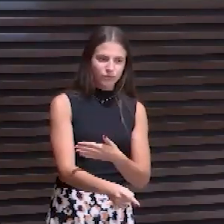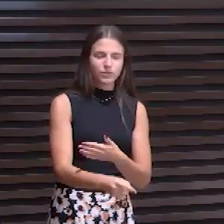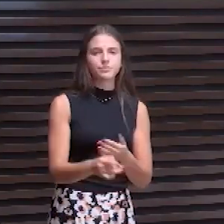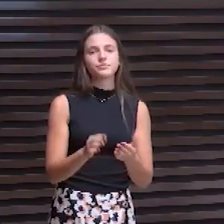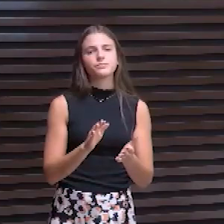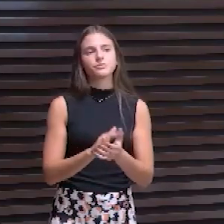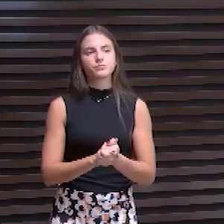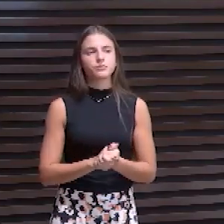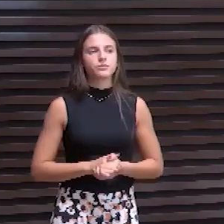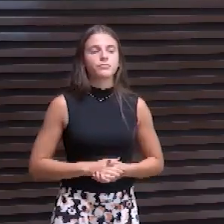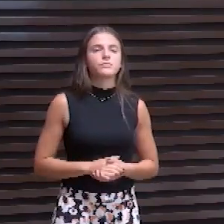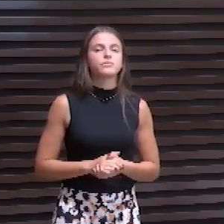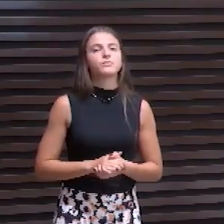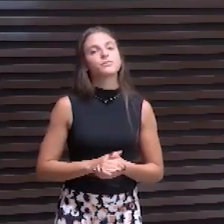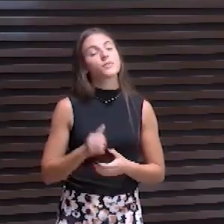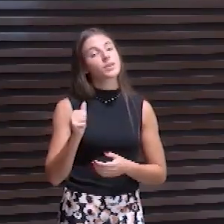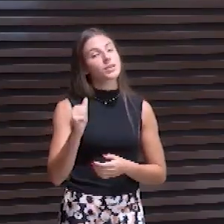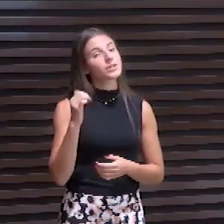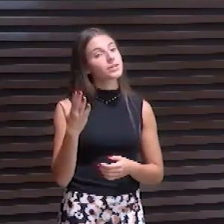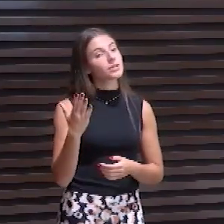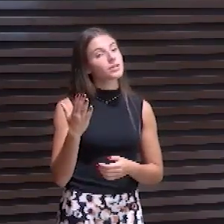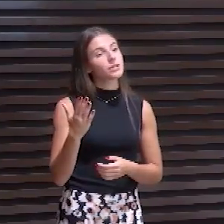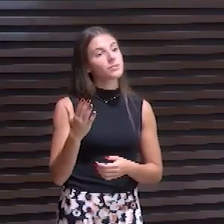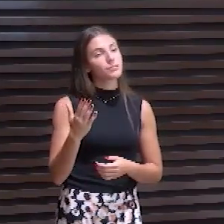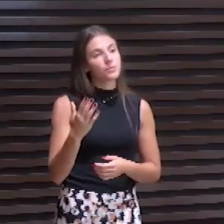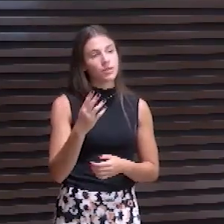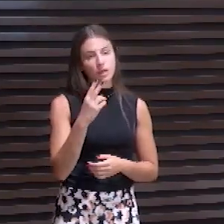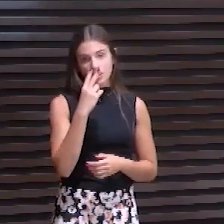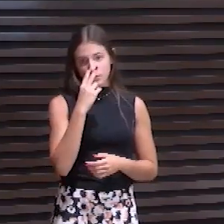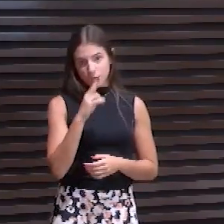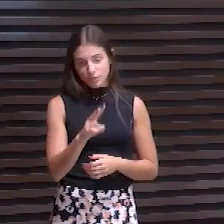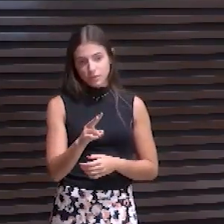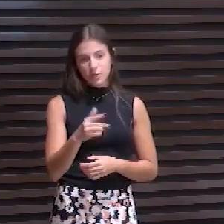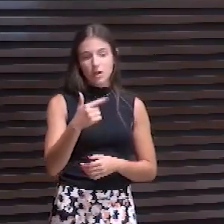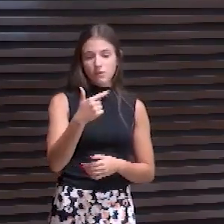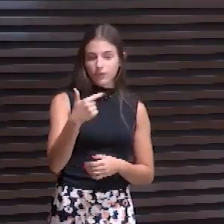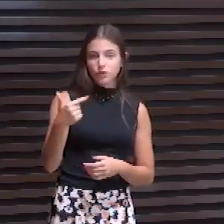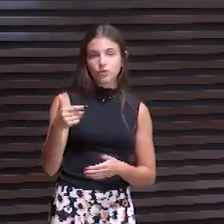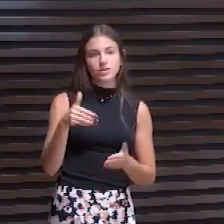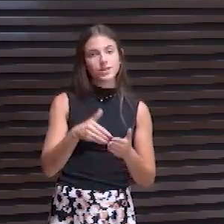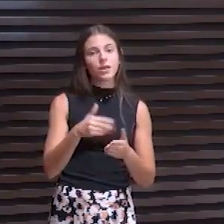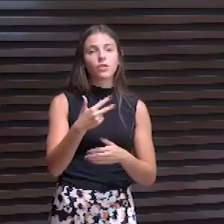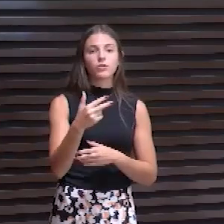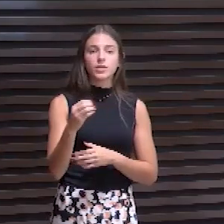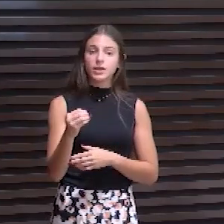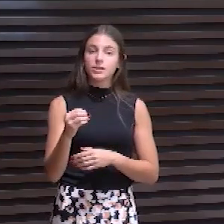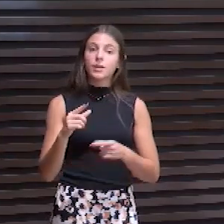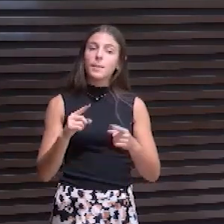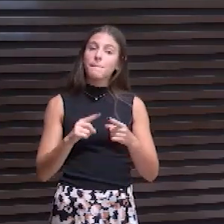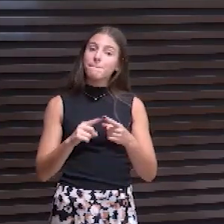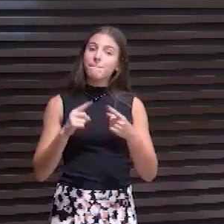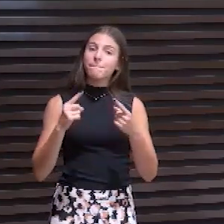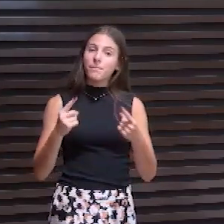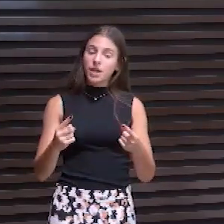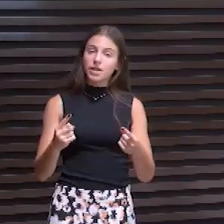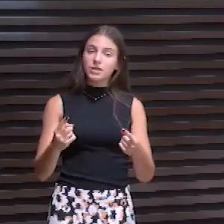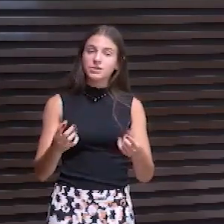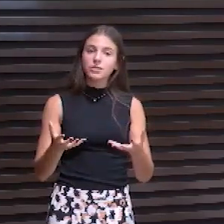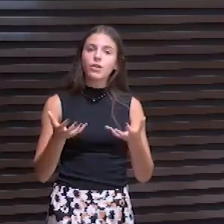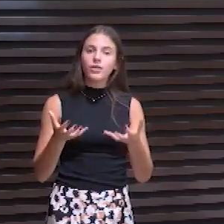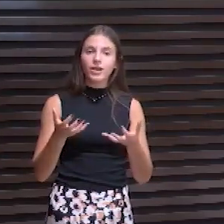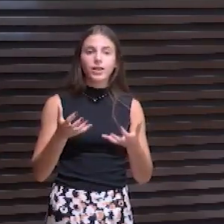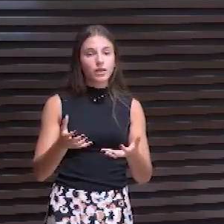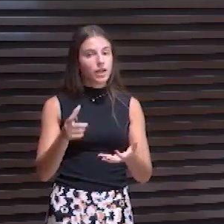espiritual muito profunda. Então nós iremos ater mais ao versículo 22 ao 30. Mas eu gostaria que os irmãos observassem